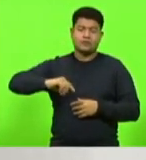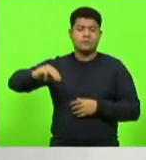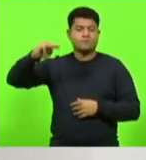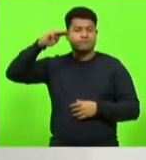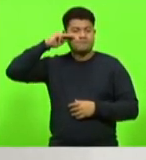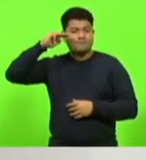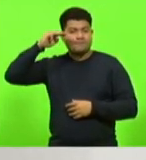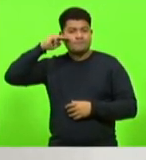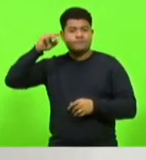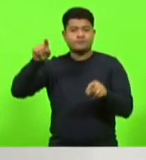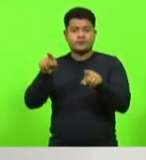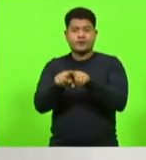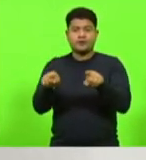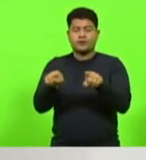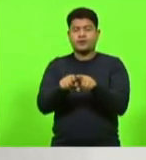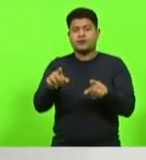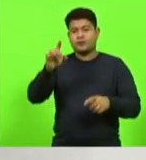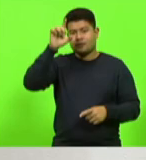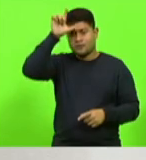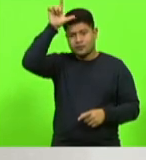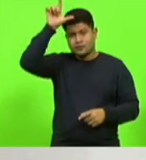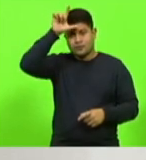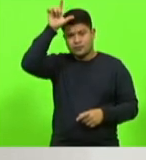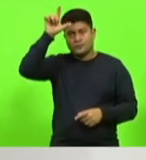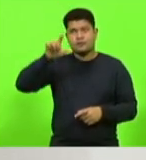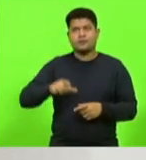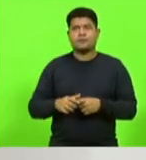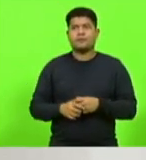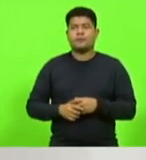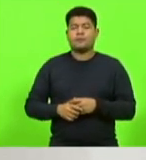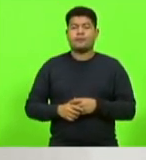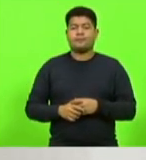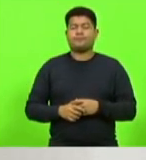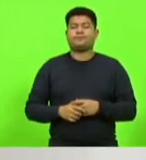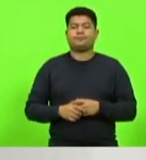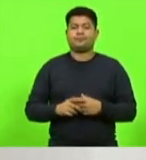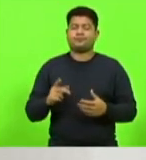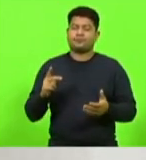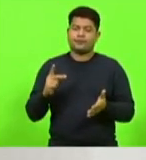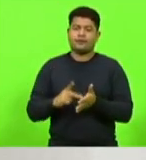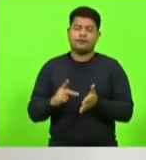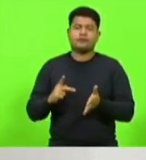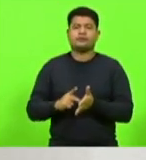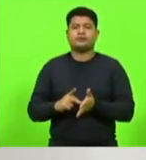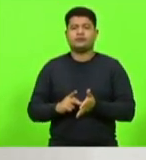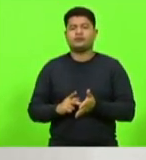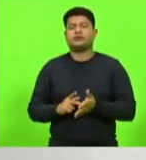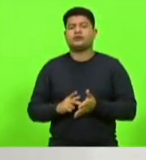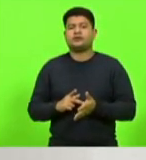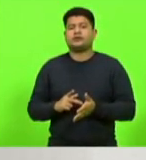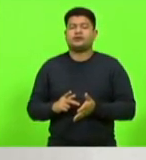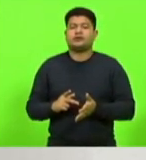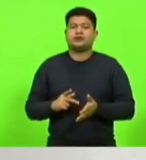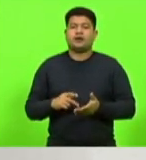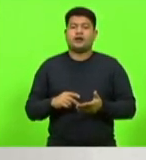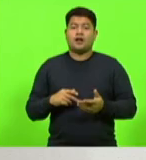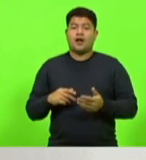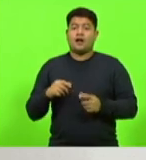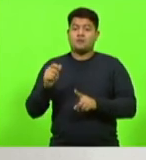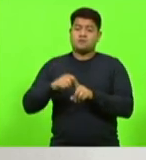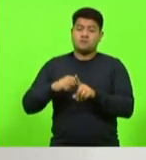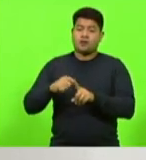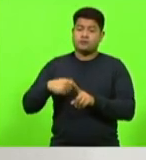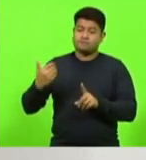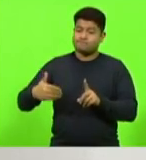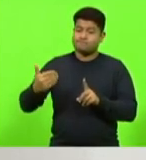Marlene e deputado Sargento Lima. Sem dúvida, os próximos meses ou